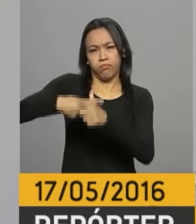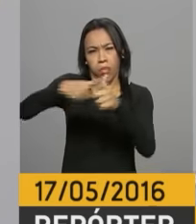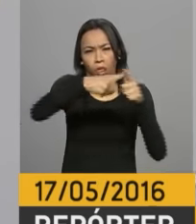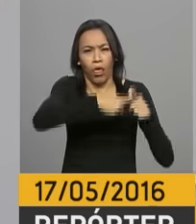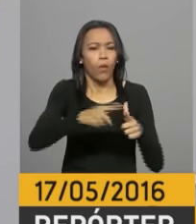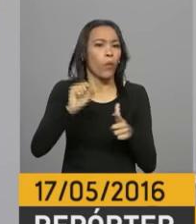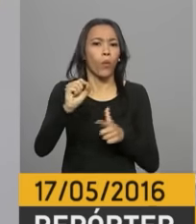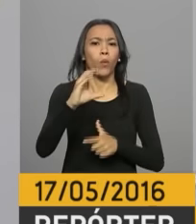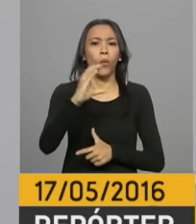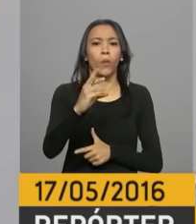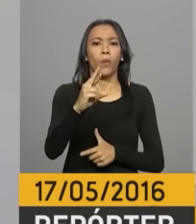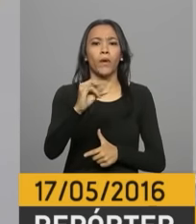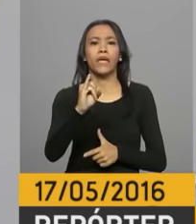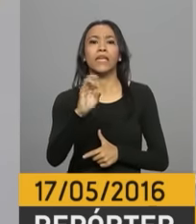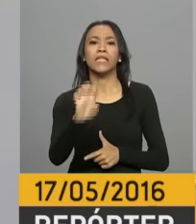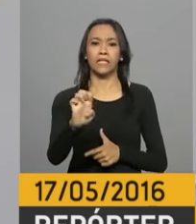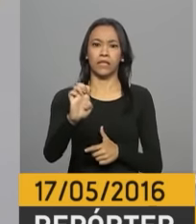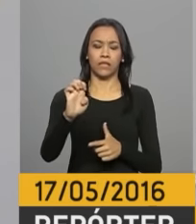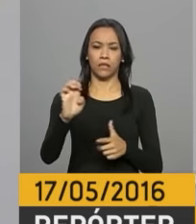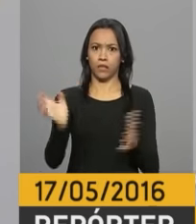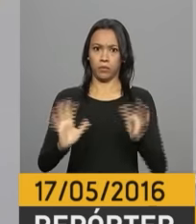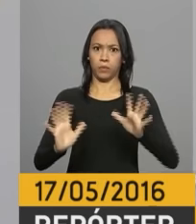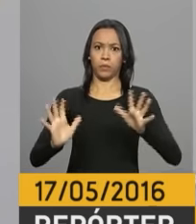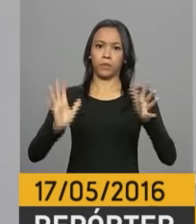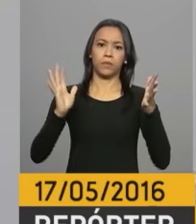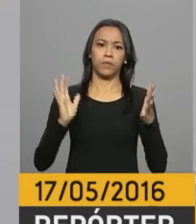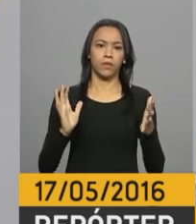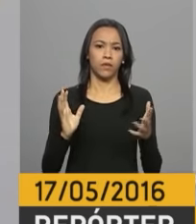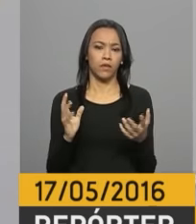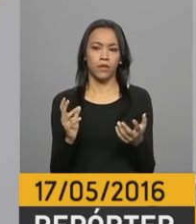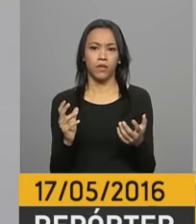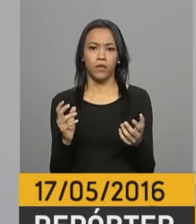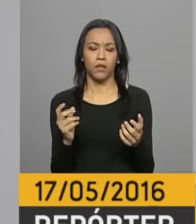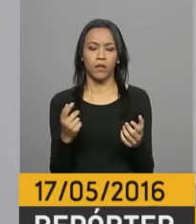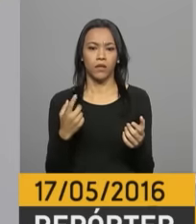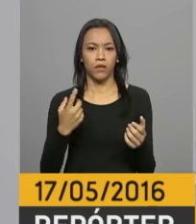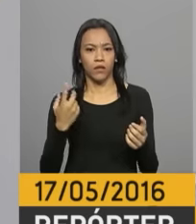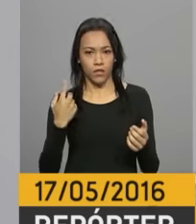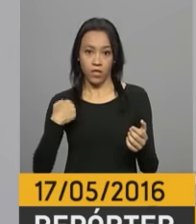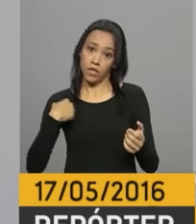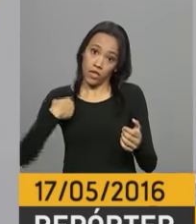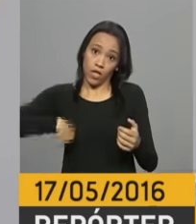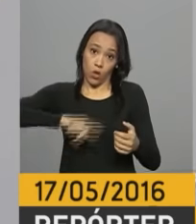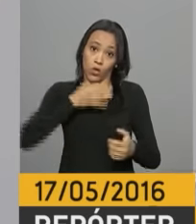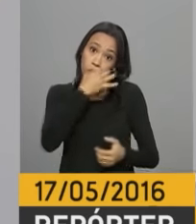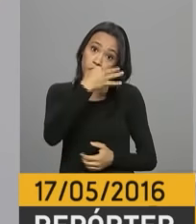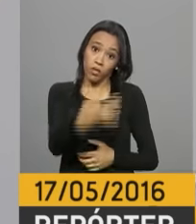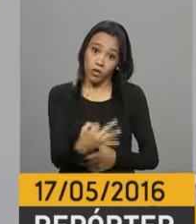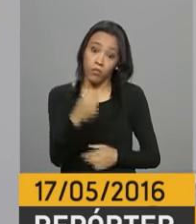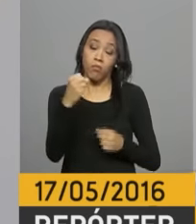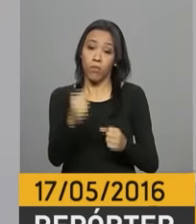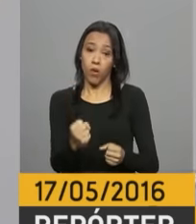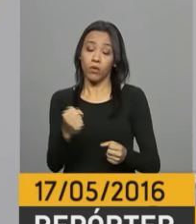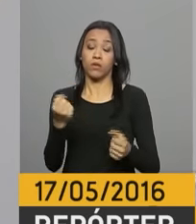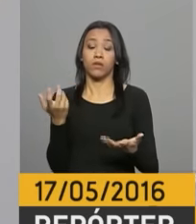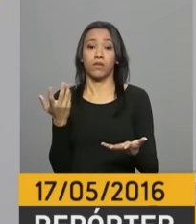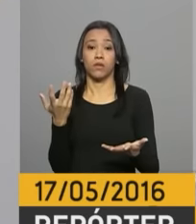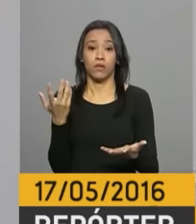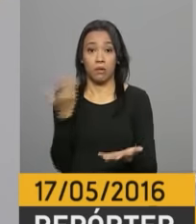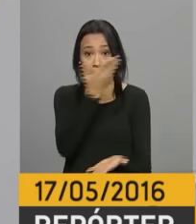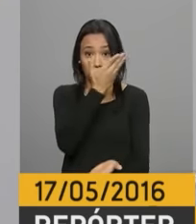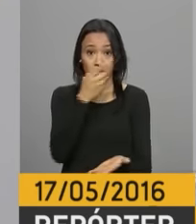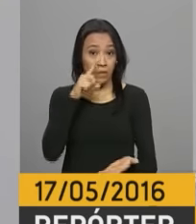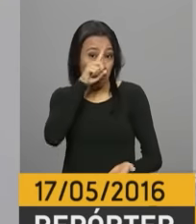ou de algo que possa, do nosso ponto de vista, afetar imediatamente. O que